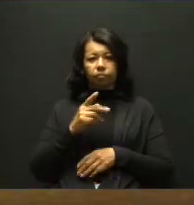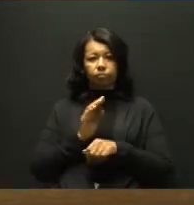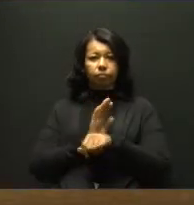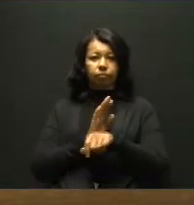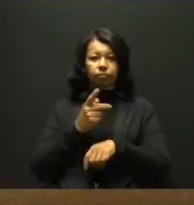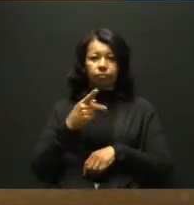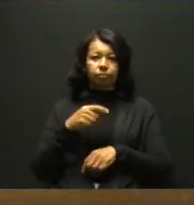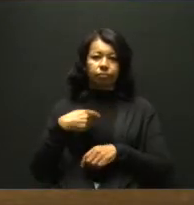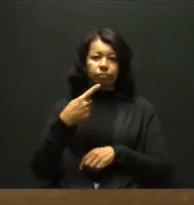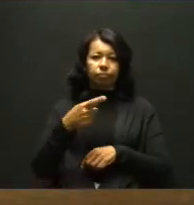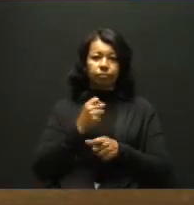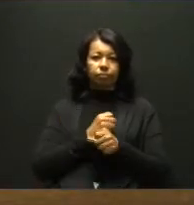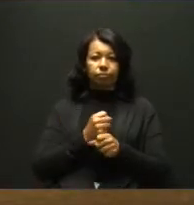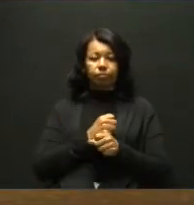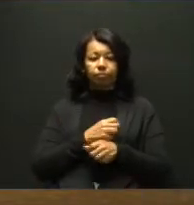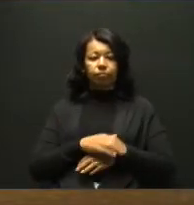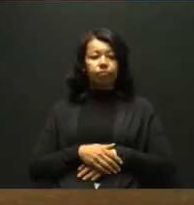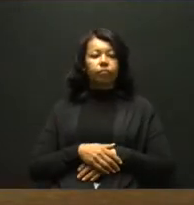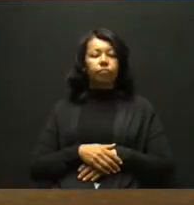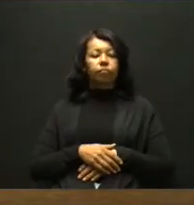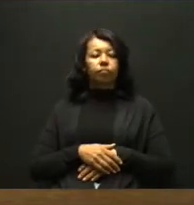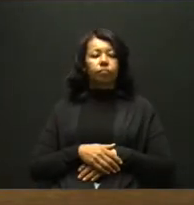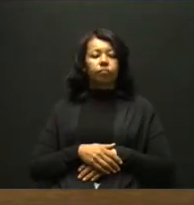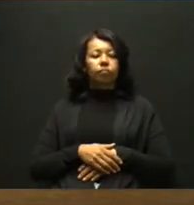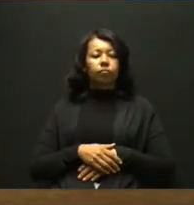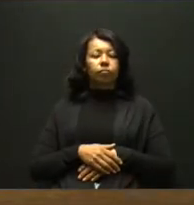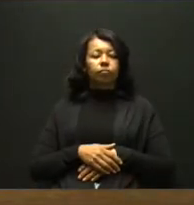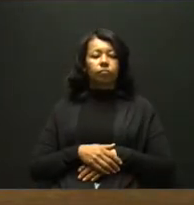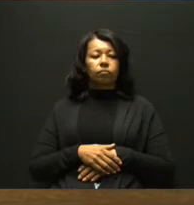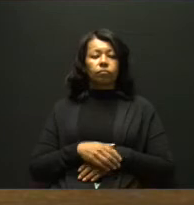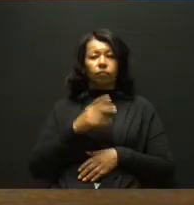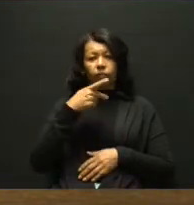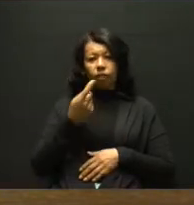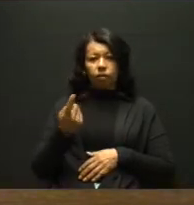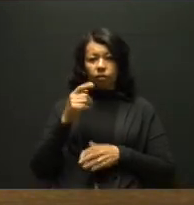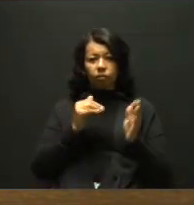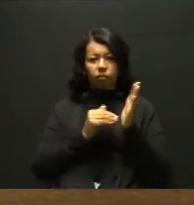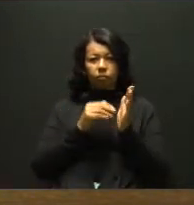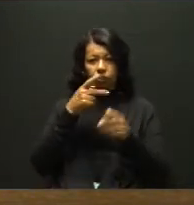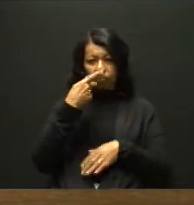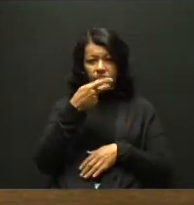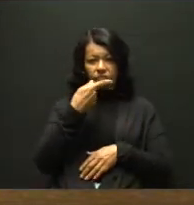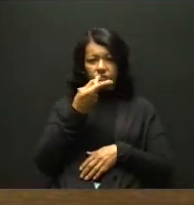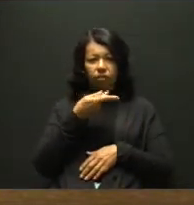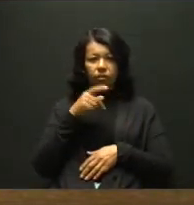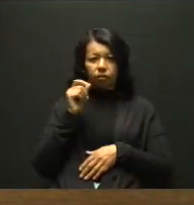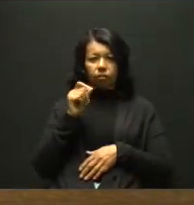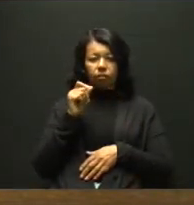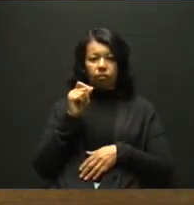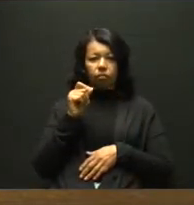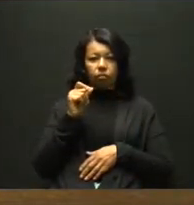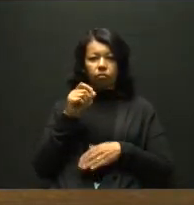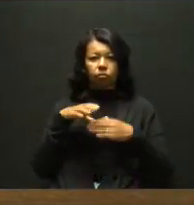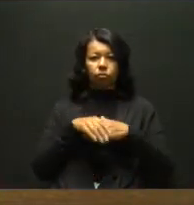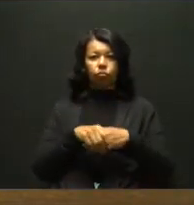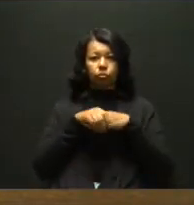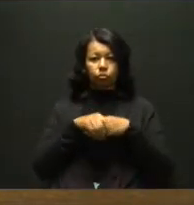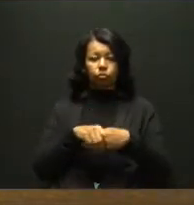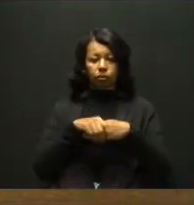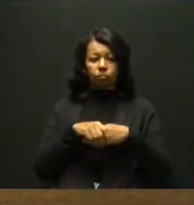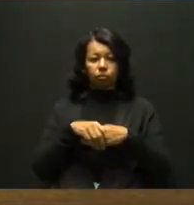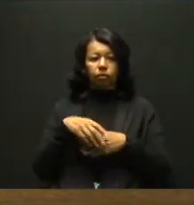biênio é eu quero apenas deixar aqui registrado na minha última fala os meus cumprimentos